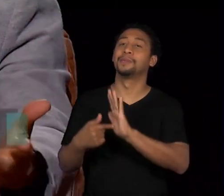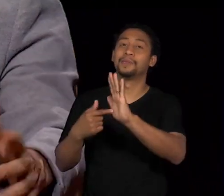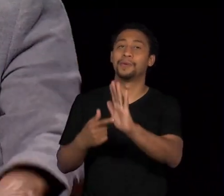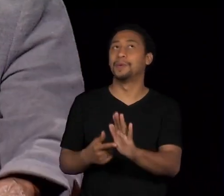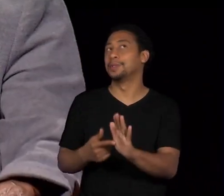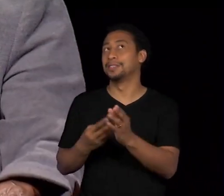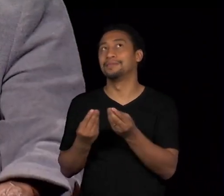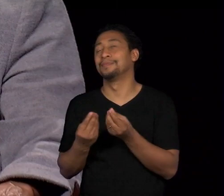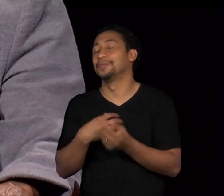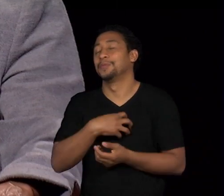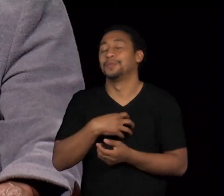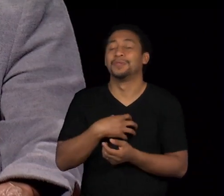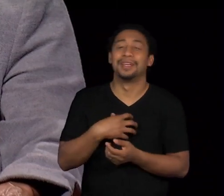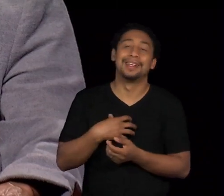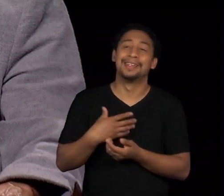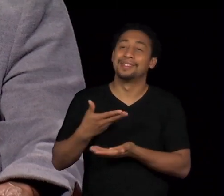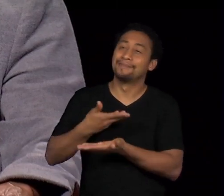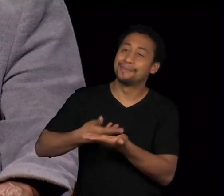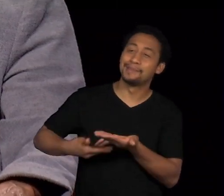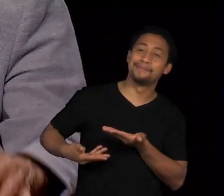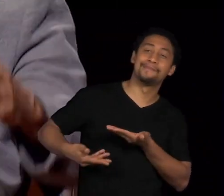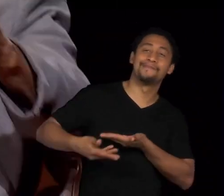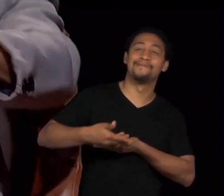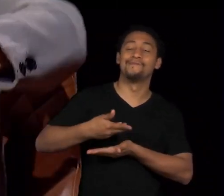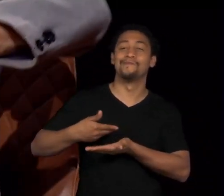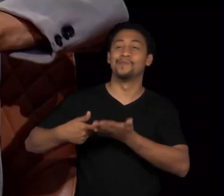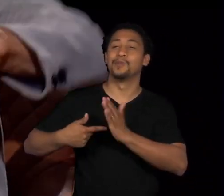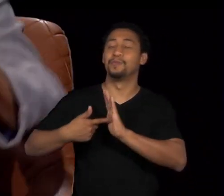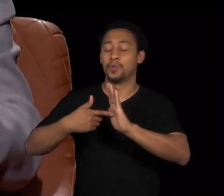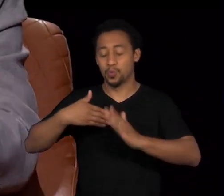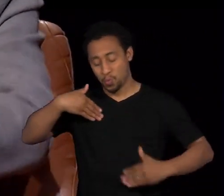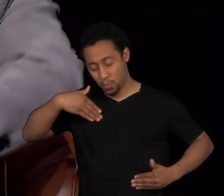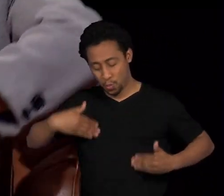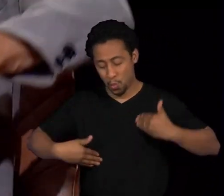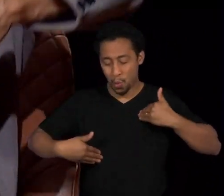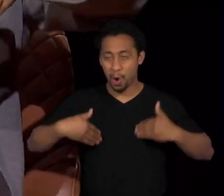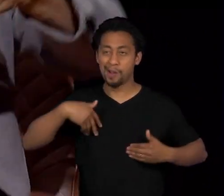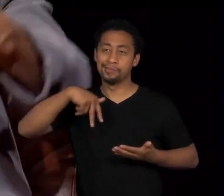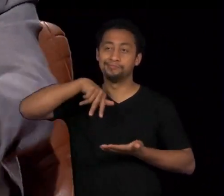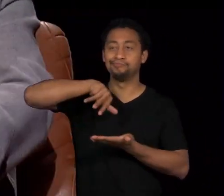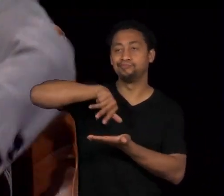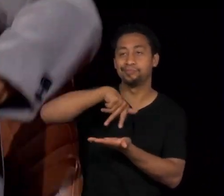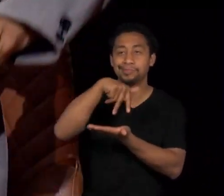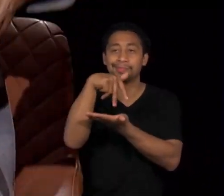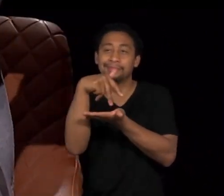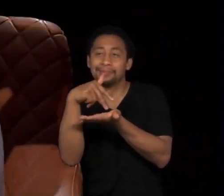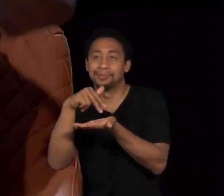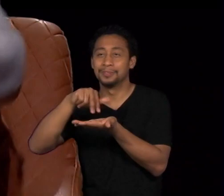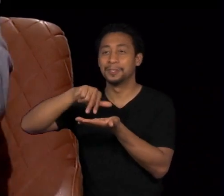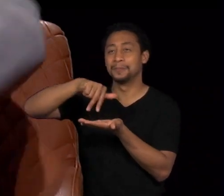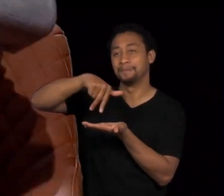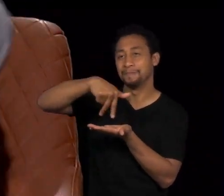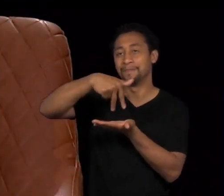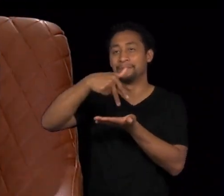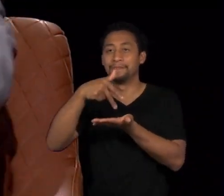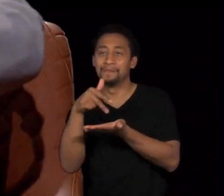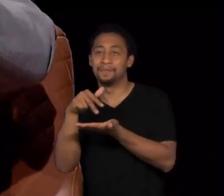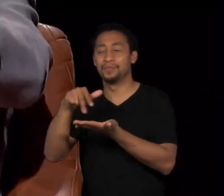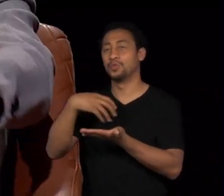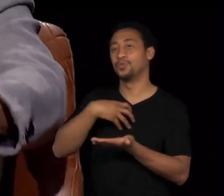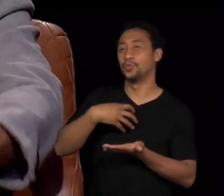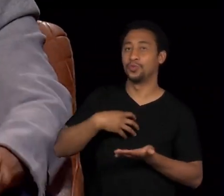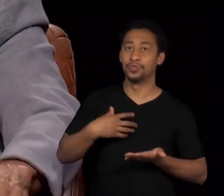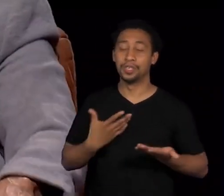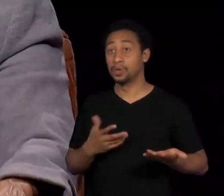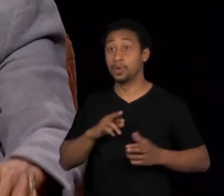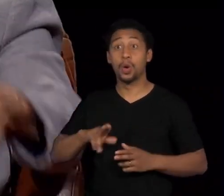não é que se traduz no corpo através do nosso gingado através da nossa acentuação que não é só